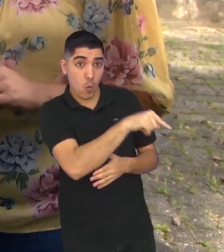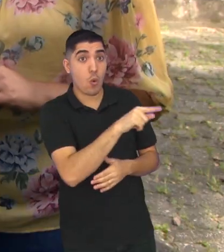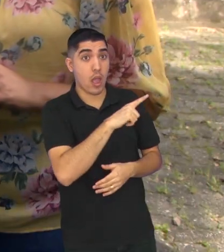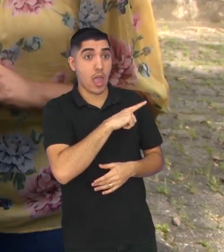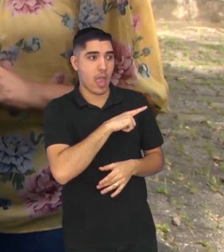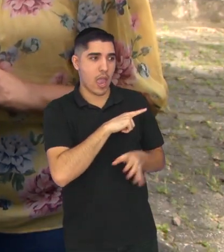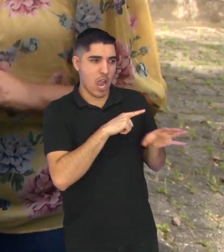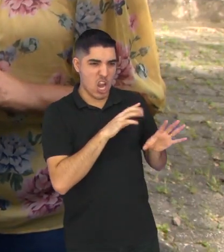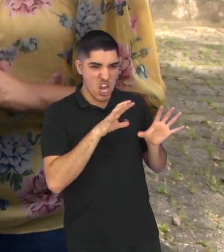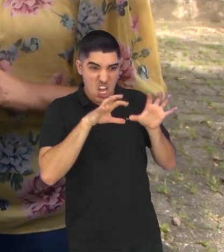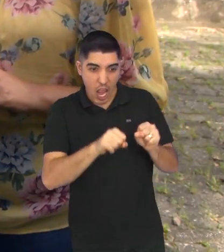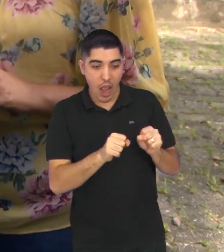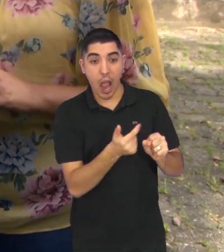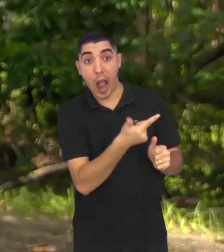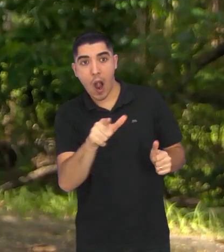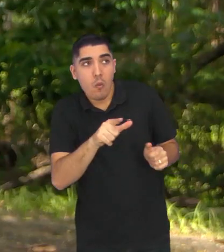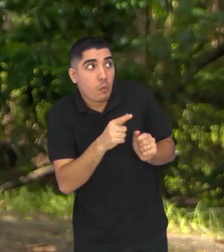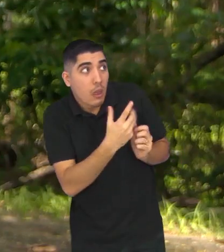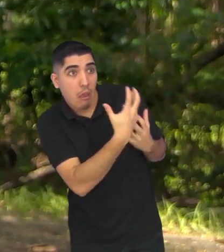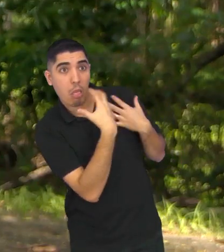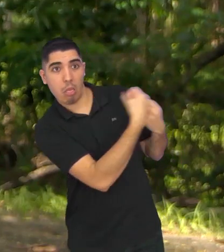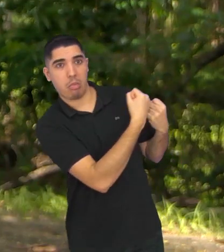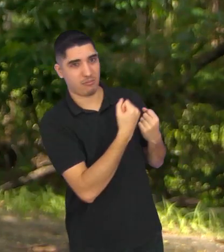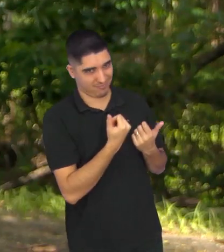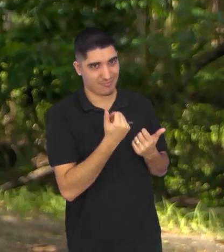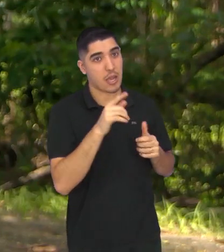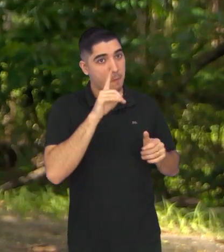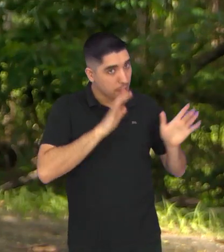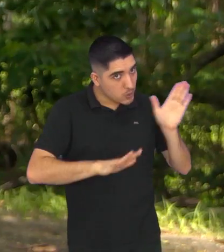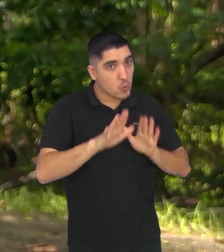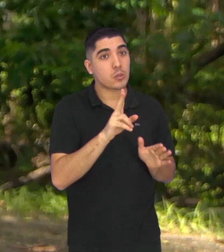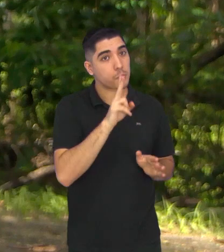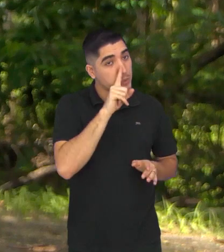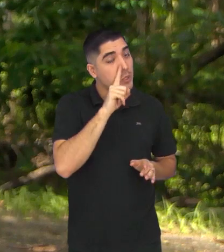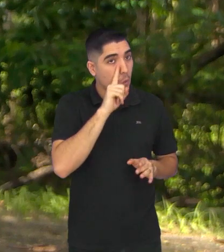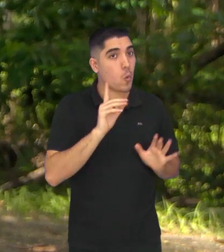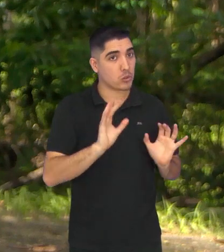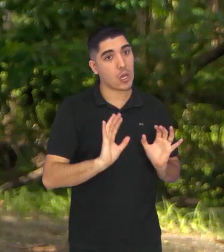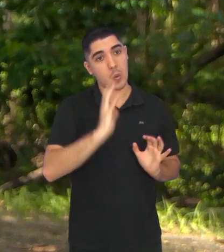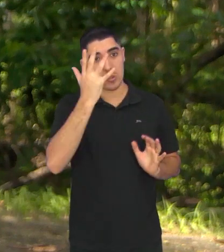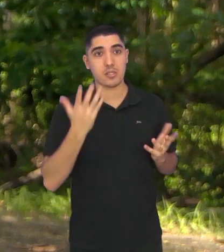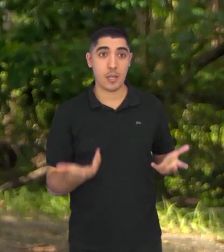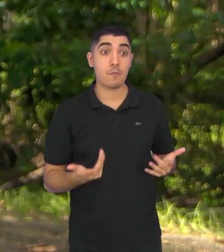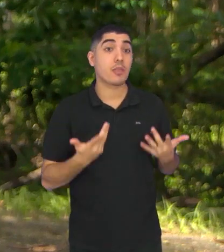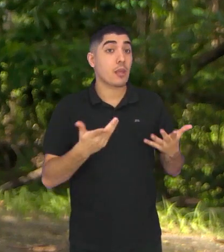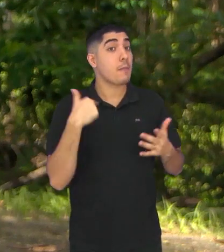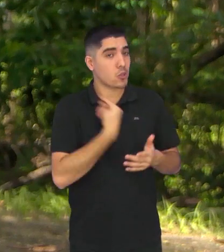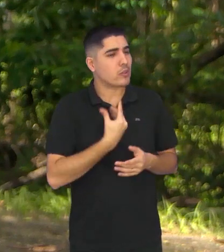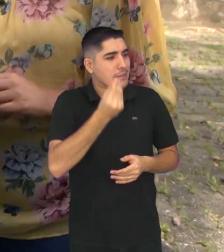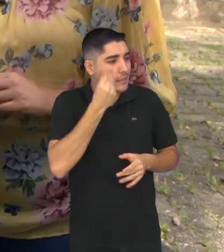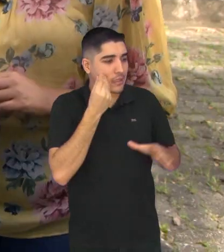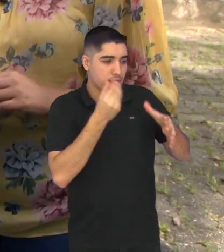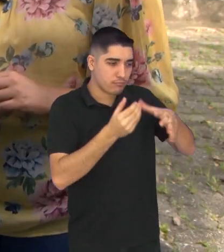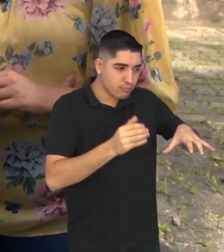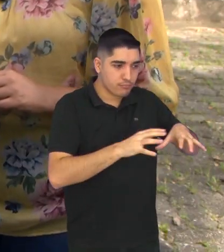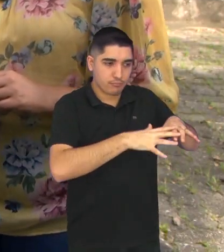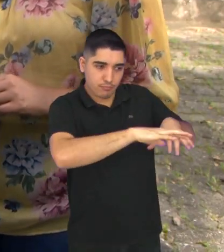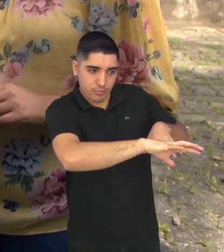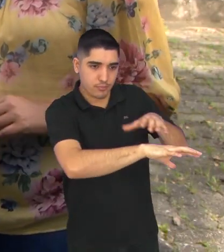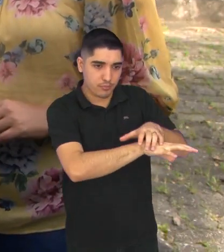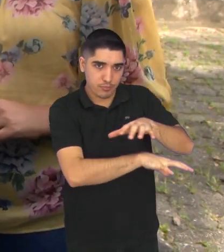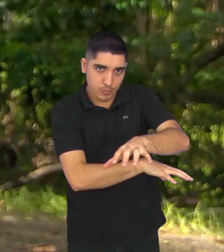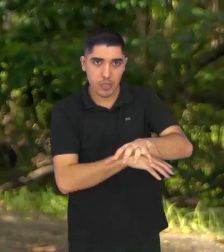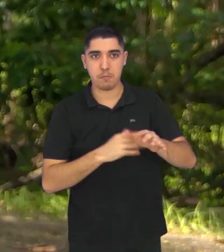presa e predador e esse convívio pode gerar algum estresse, mas a gente tenta separar. Os